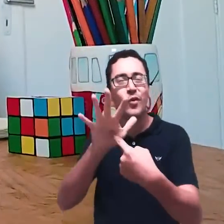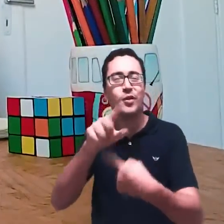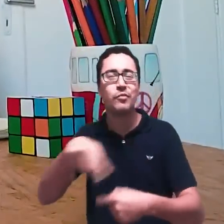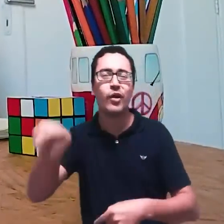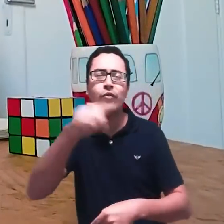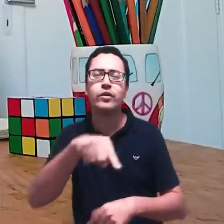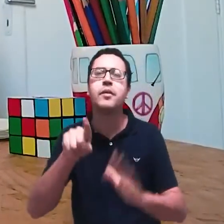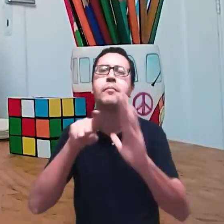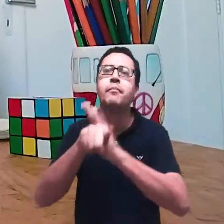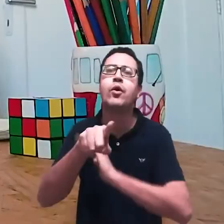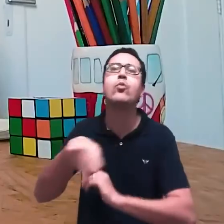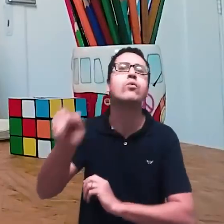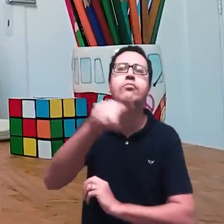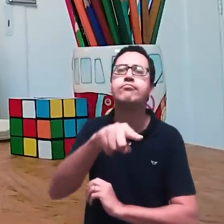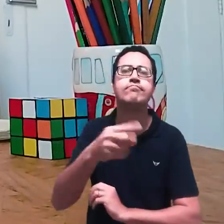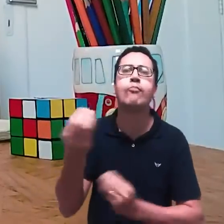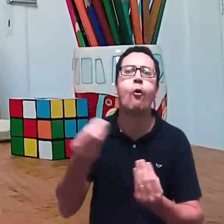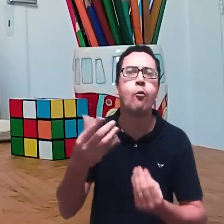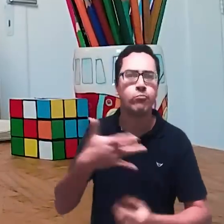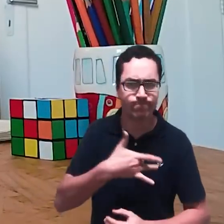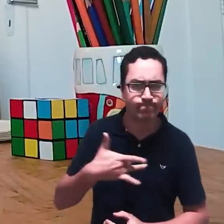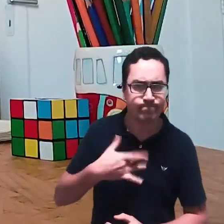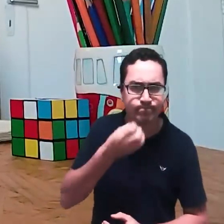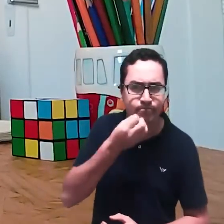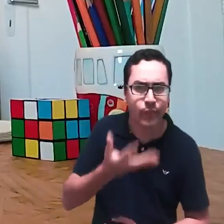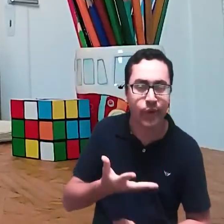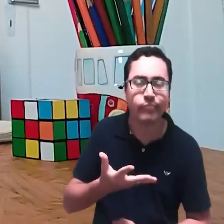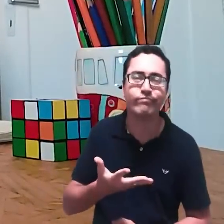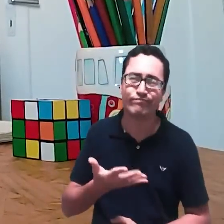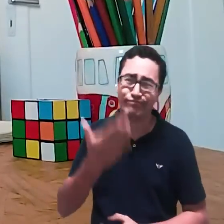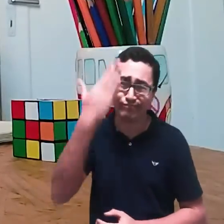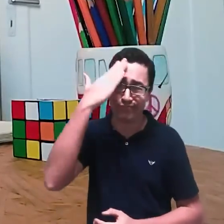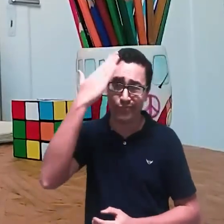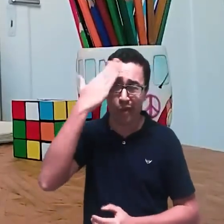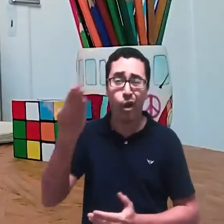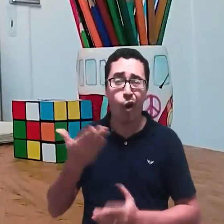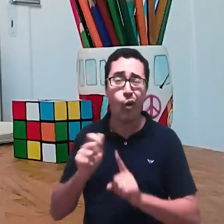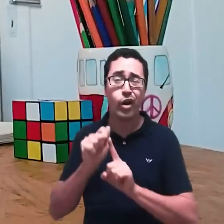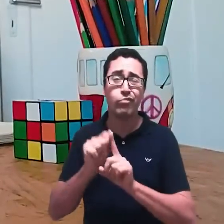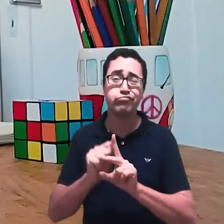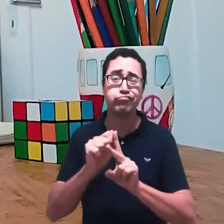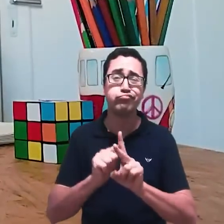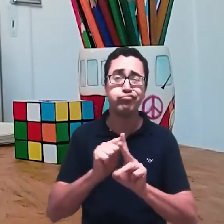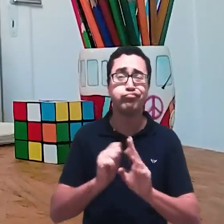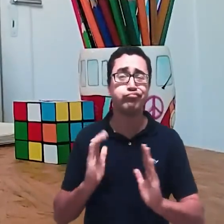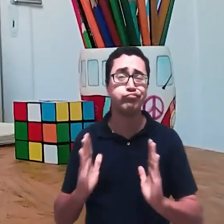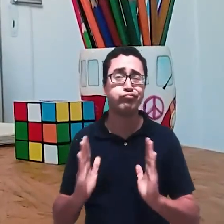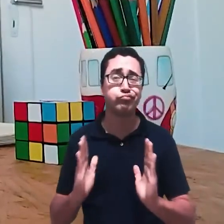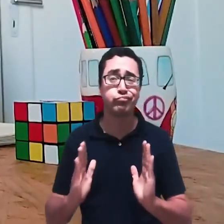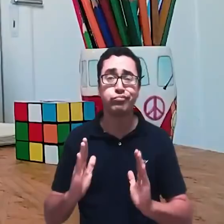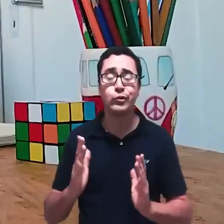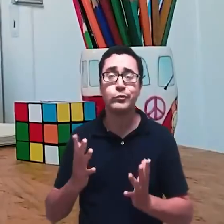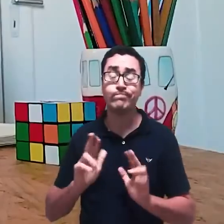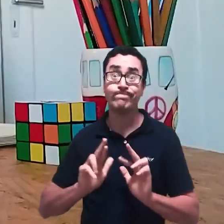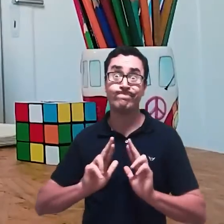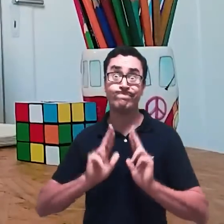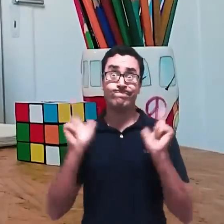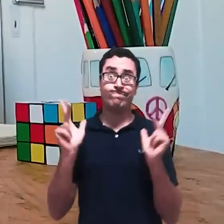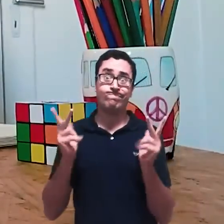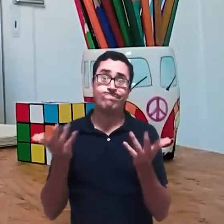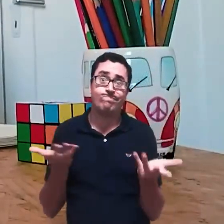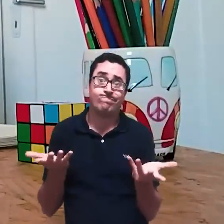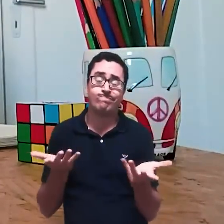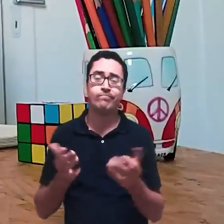estão? A gente tá vivendo um momento bem diferente das nossas vidas, né? Mas agora